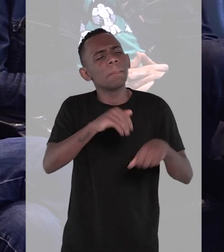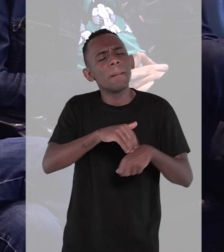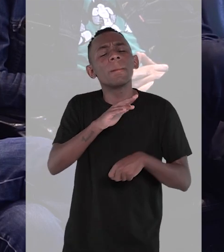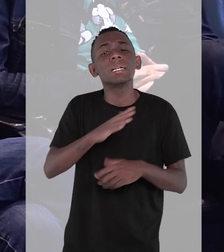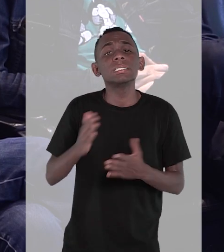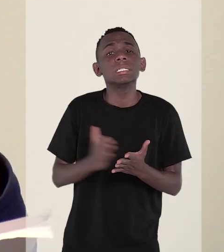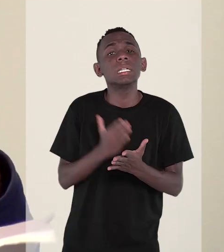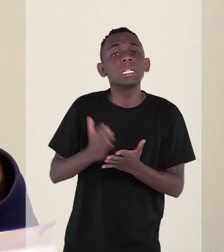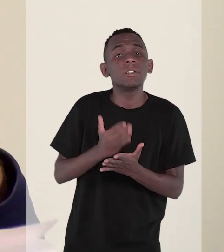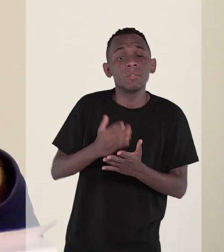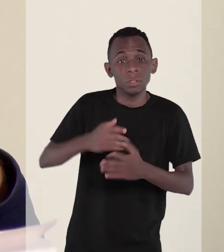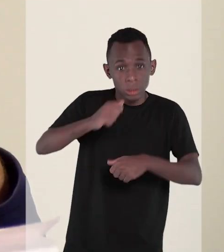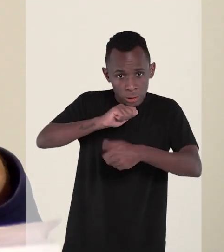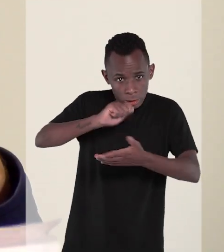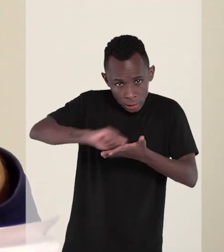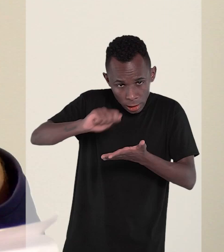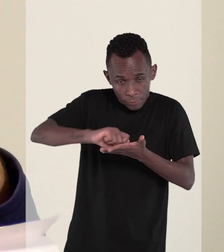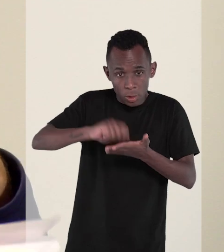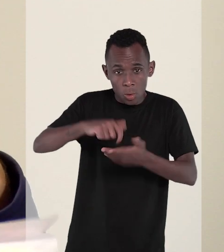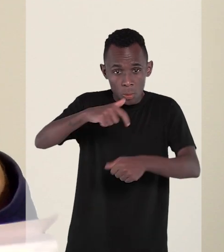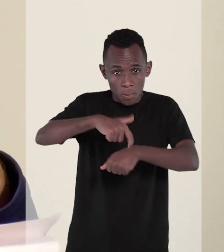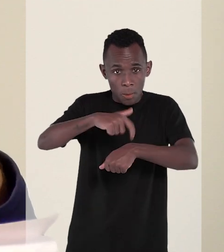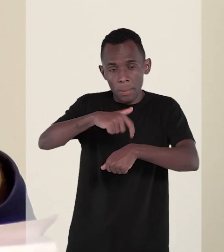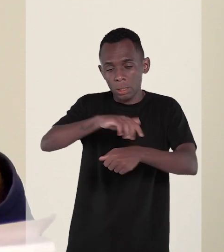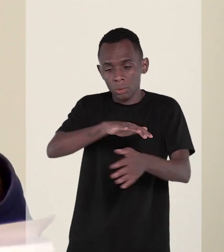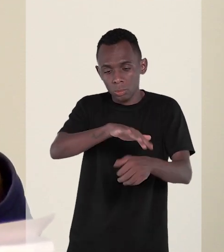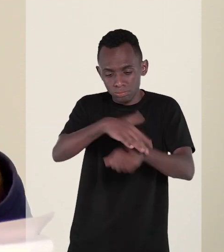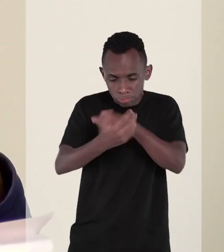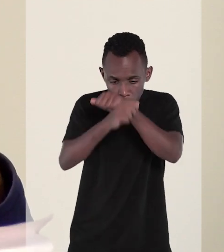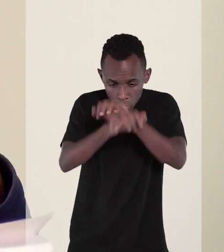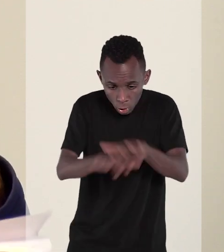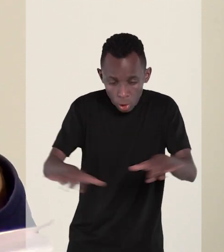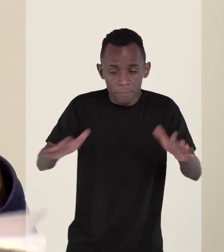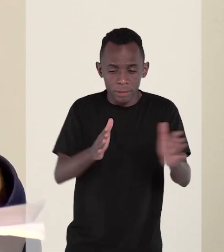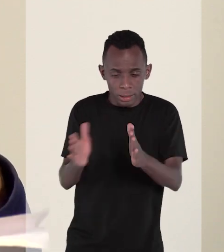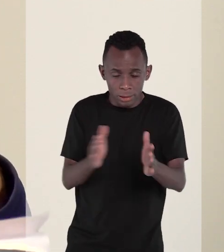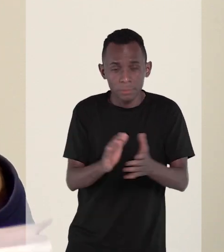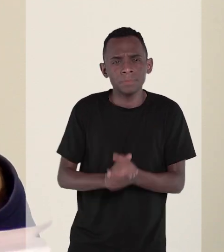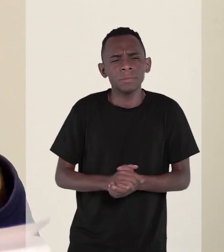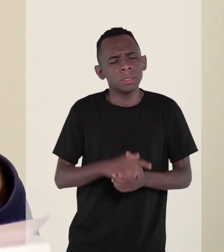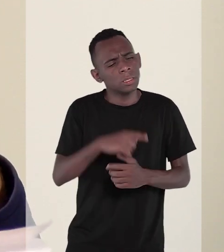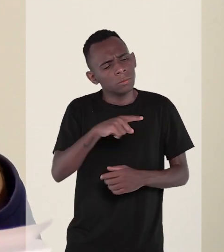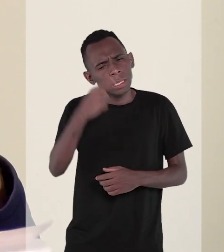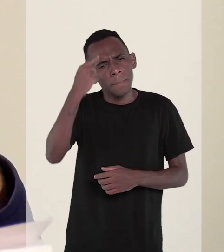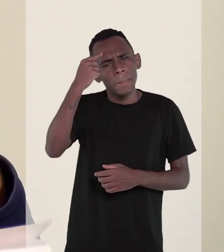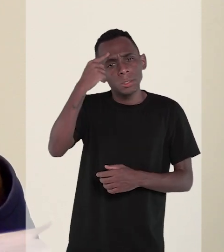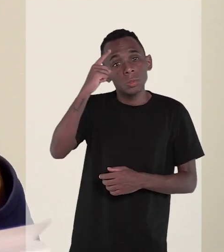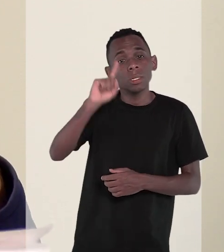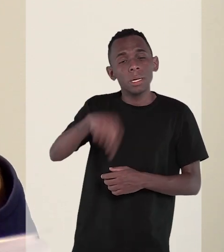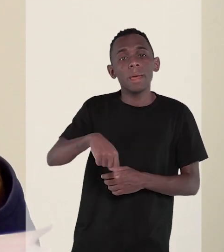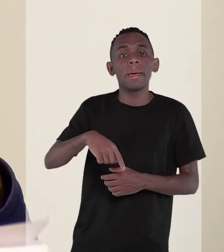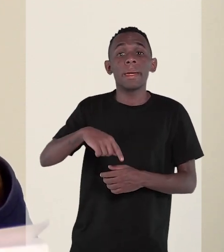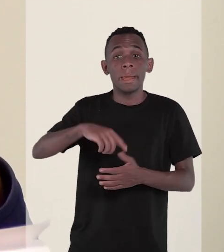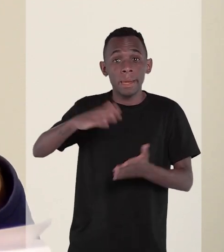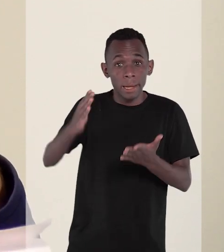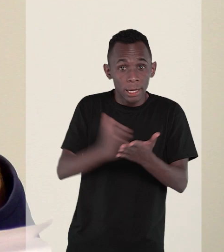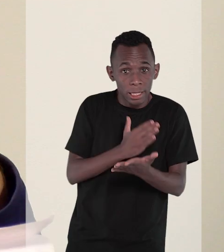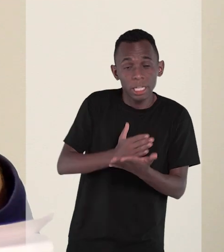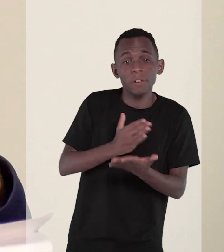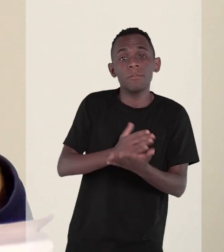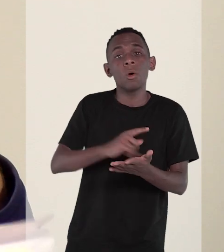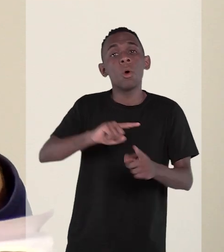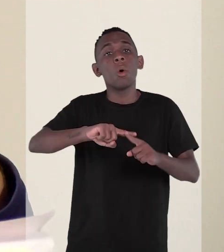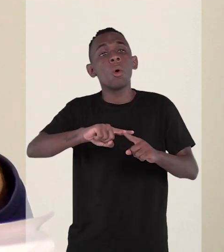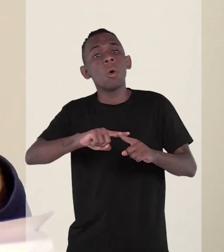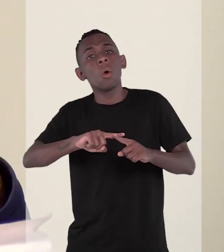mais do seu livro. Você escreveu durante a pandemia. Sim. E desde o início você pensou que ele seria livro ou